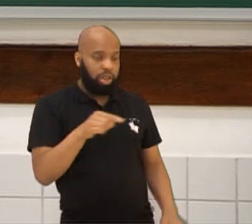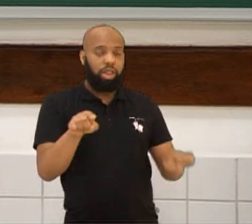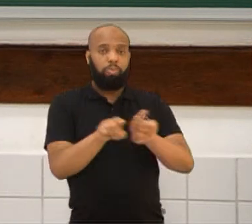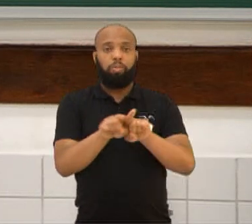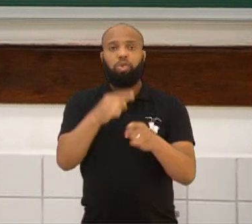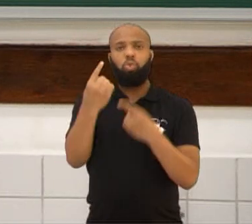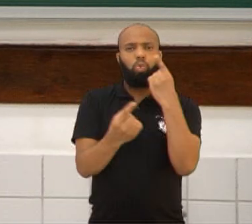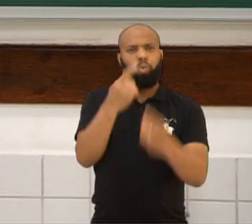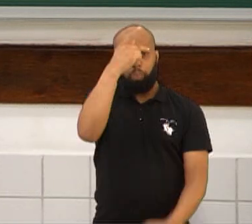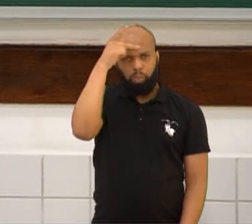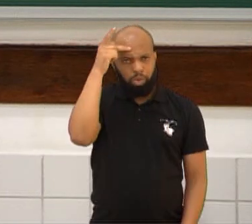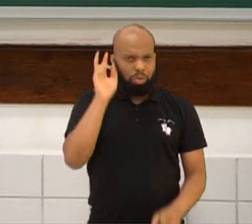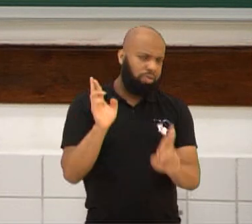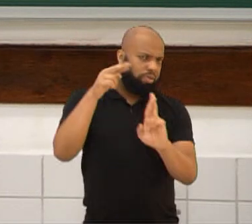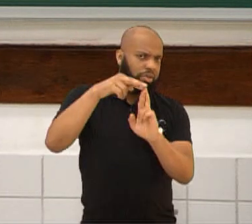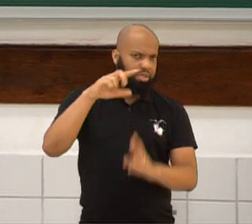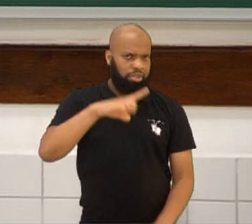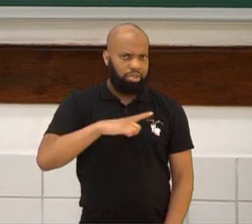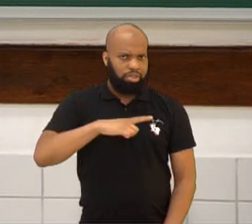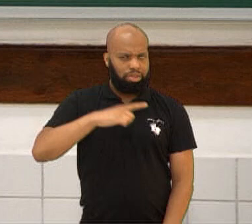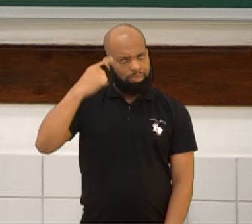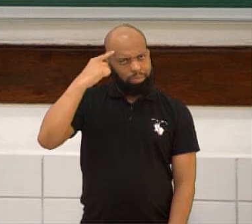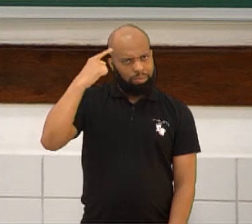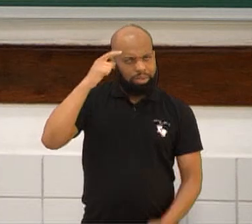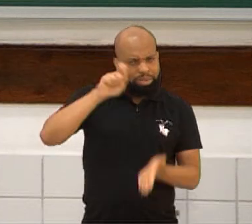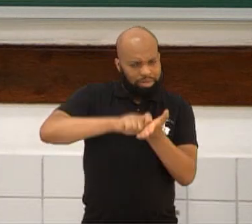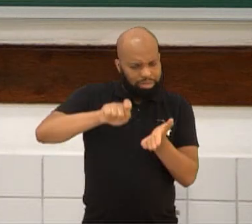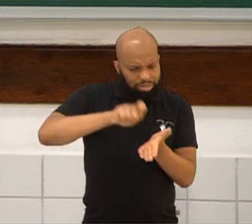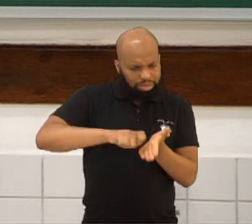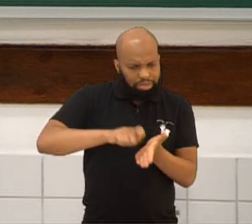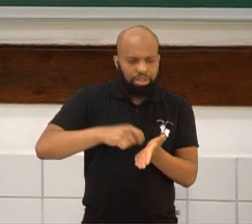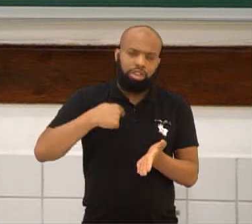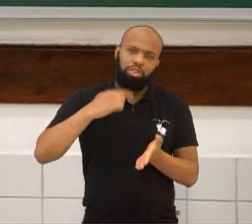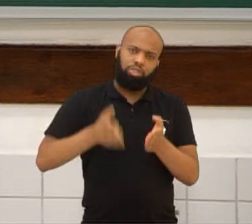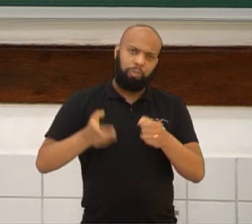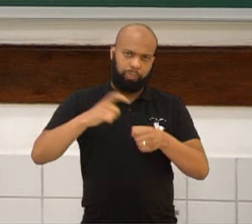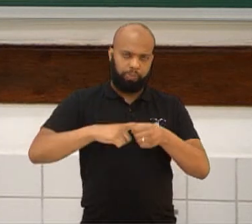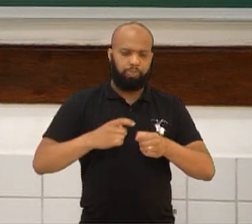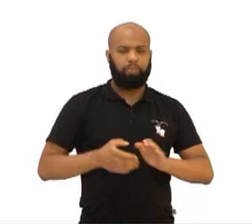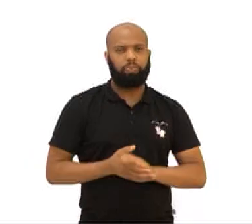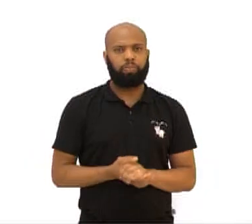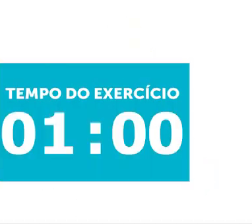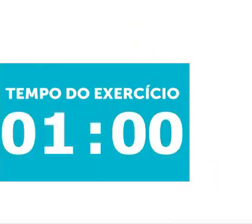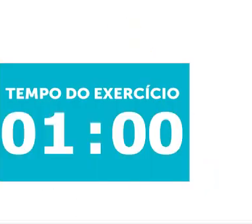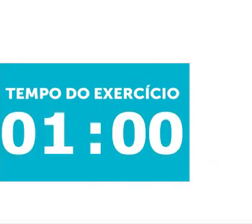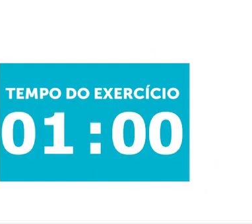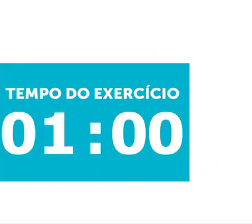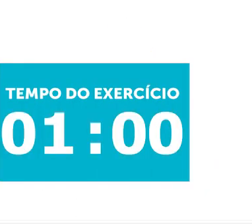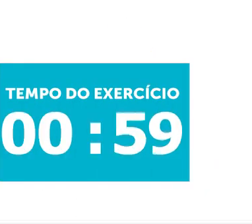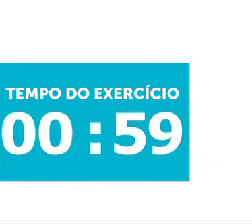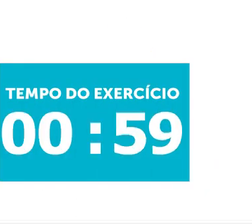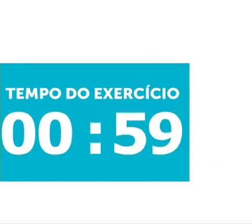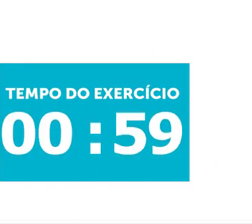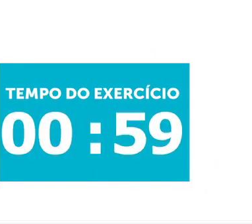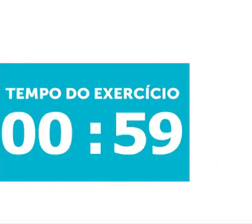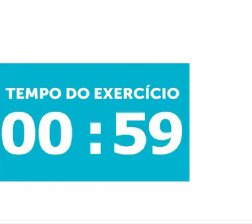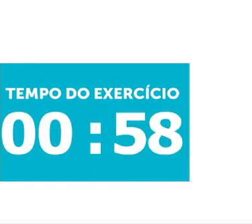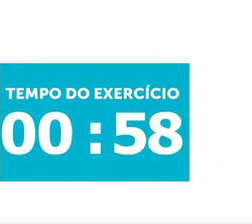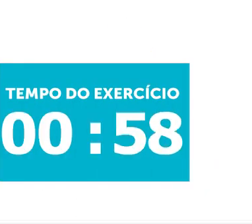qual pessoa ele se refere. Pense, reflita, reescreva e já retornamos.